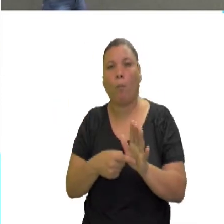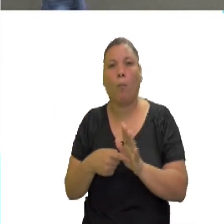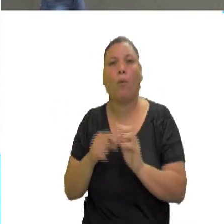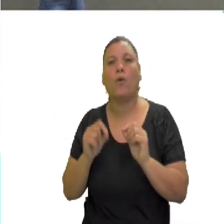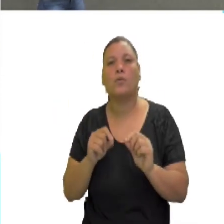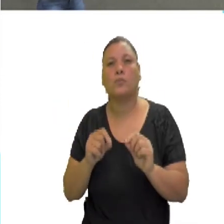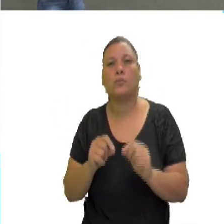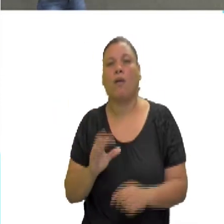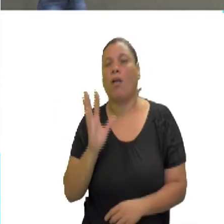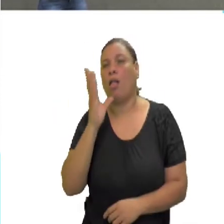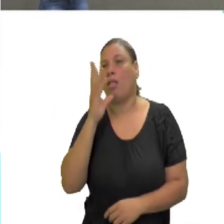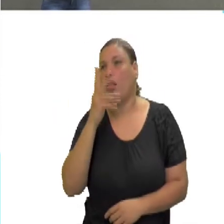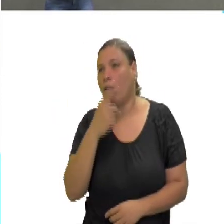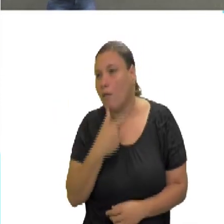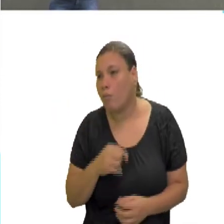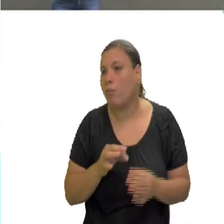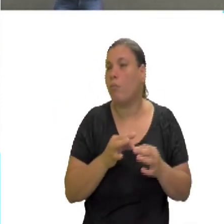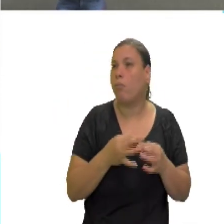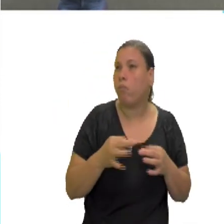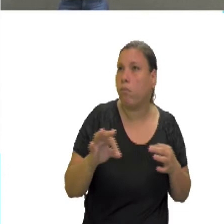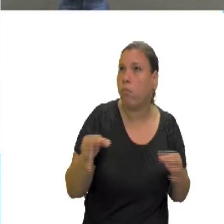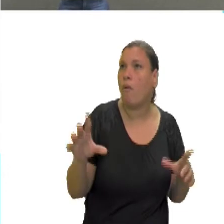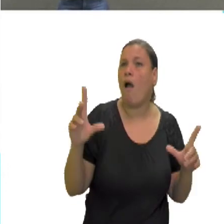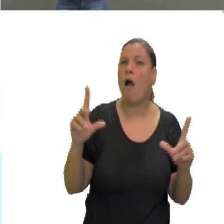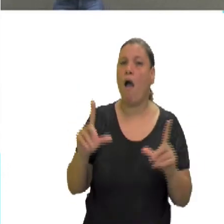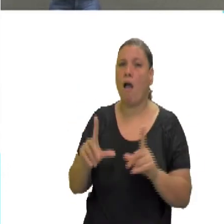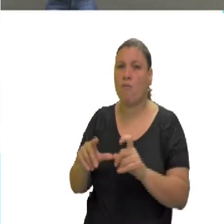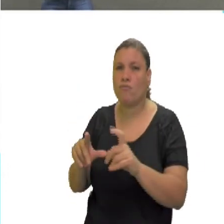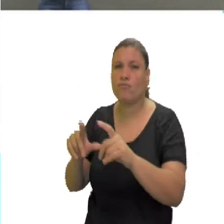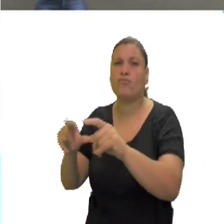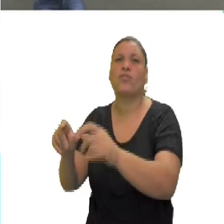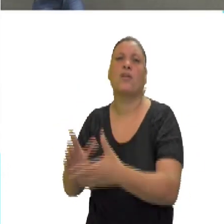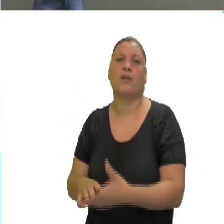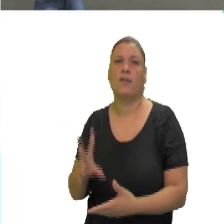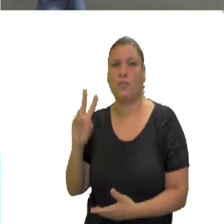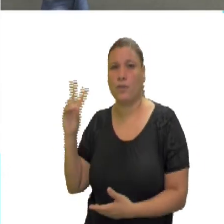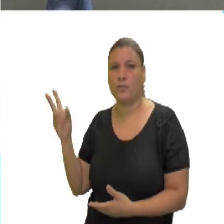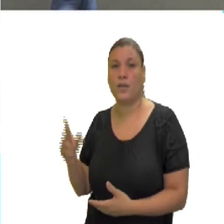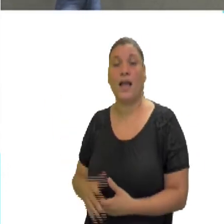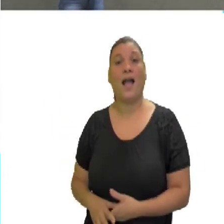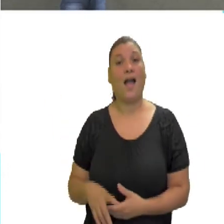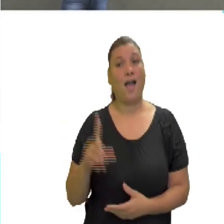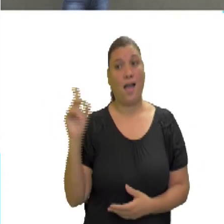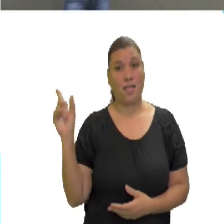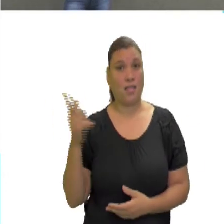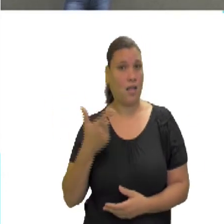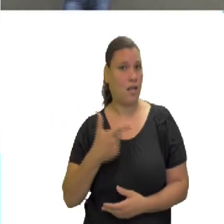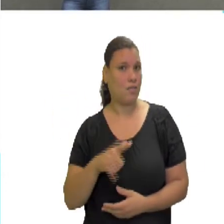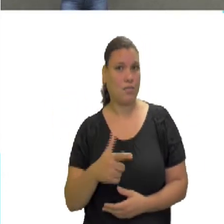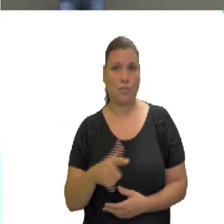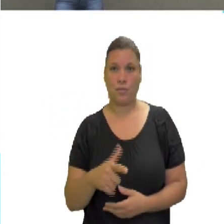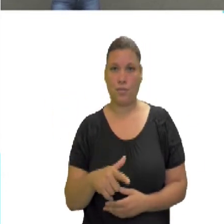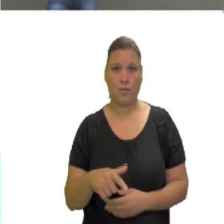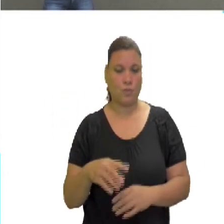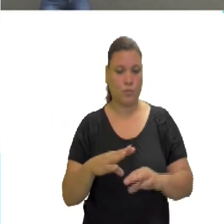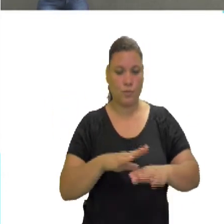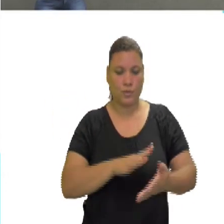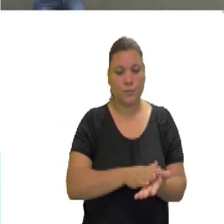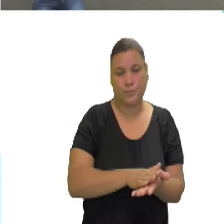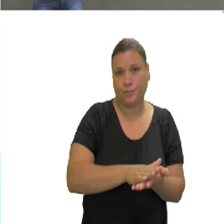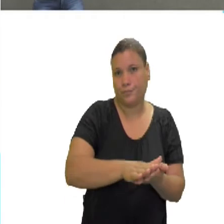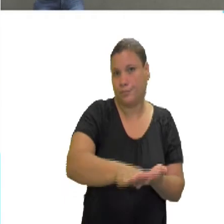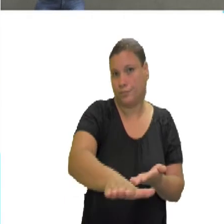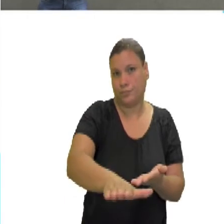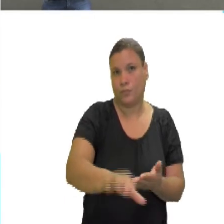não tem parte asfaltada, viu, pessoal? Ela não tem asfalto, a maior parte dela é estrada de terra.